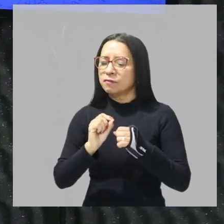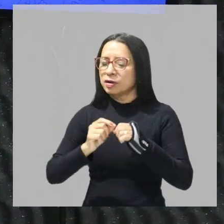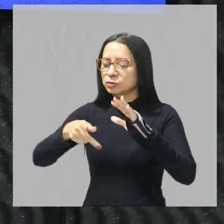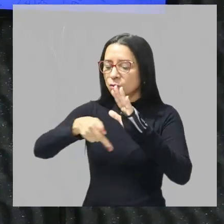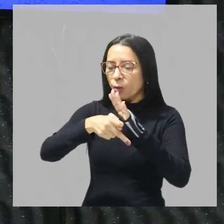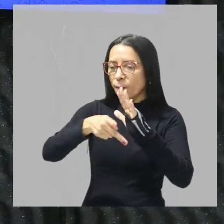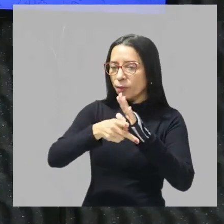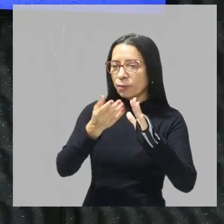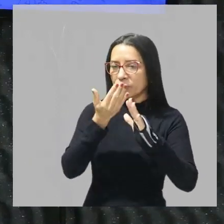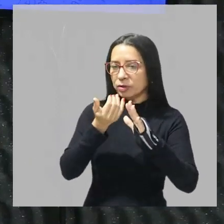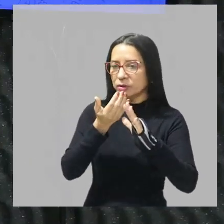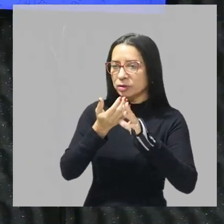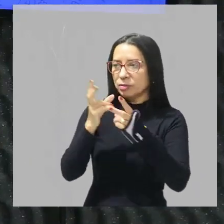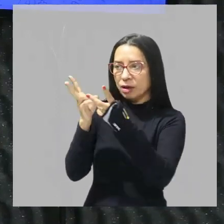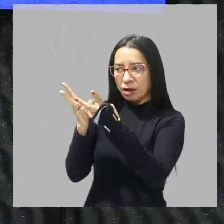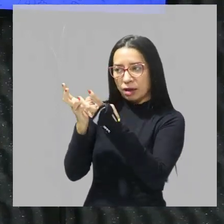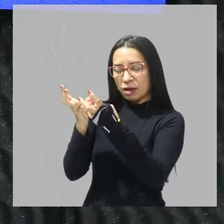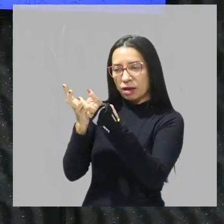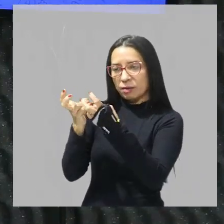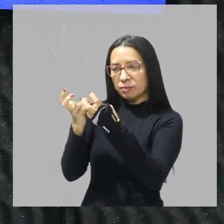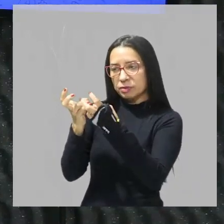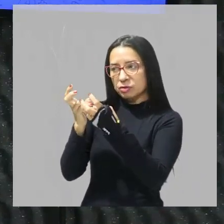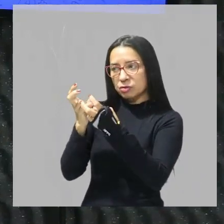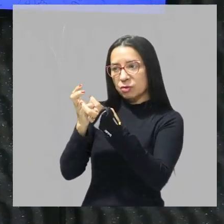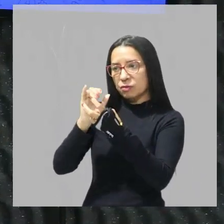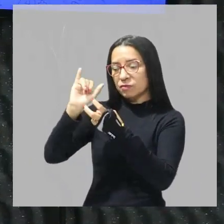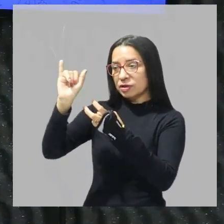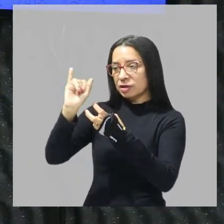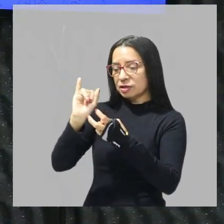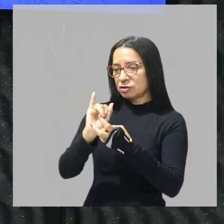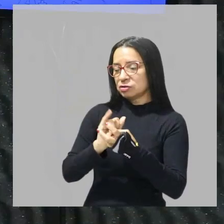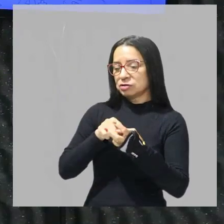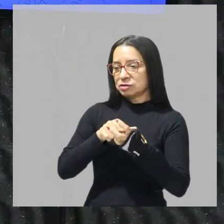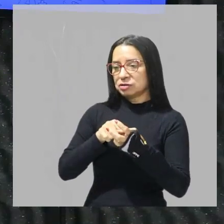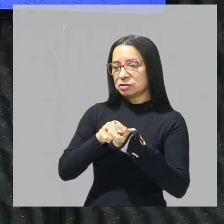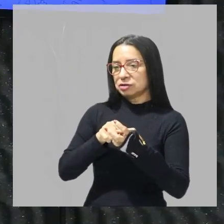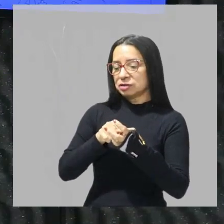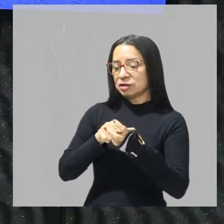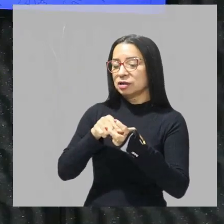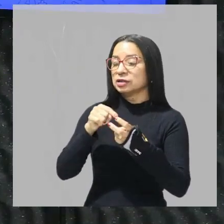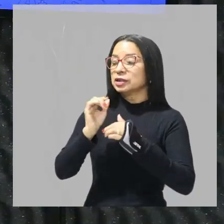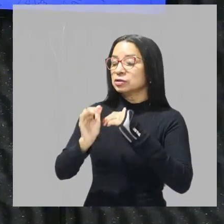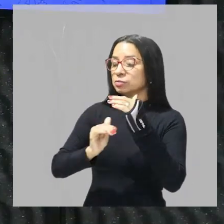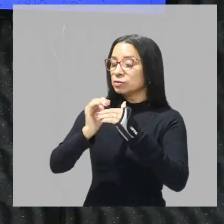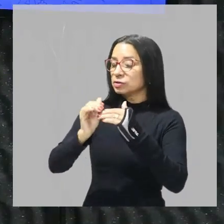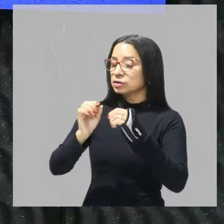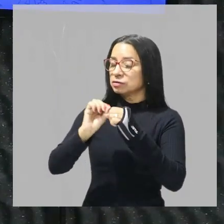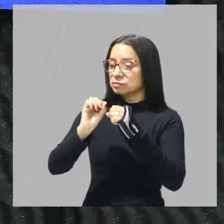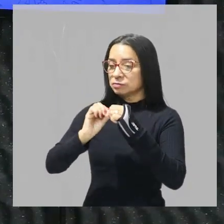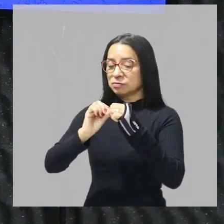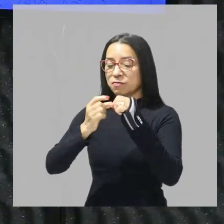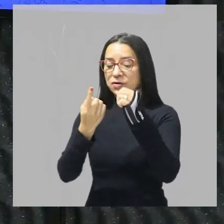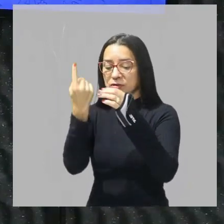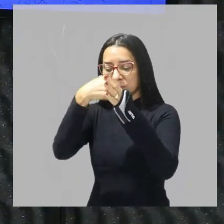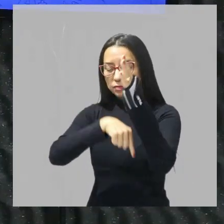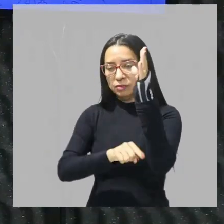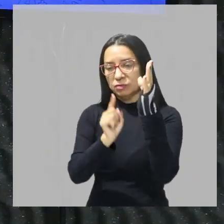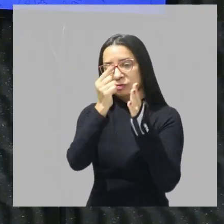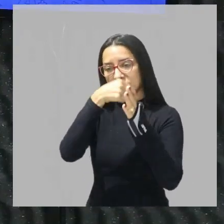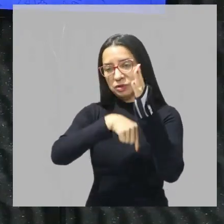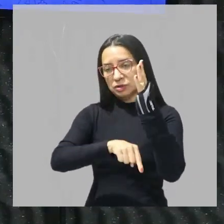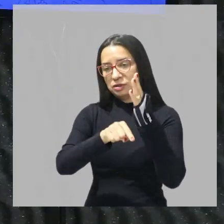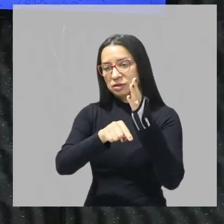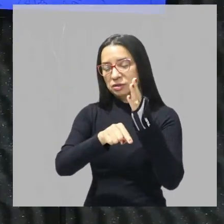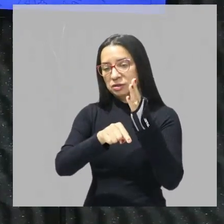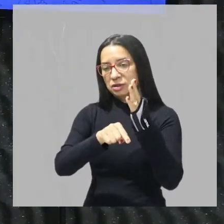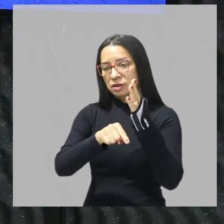absorve energia luminosa e nesse processo ele faz a fotossíntese. E na fotossíntese ele produz matéria orgânica, que